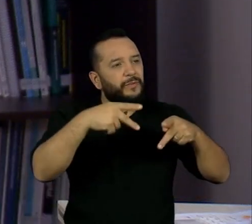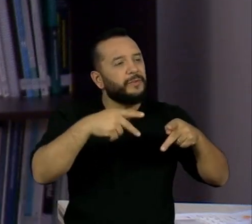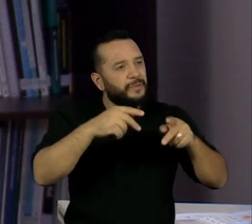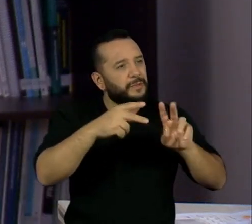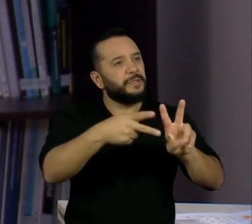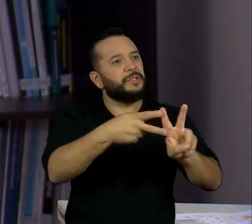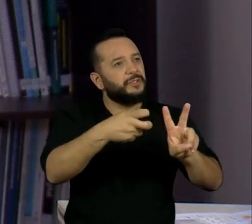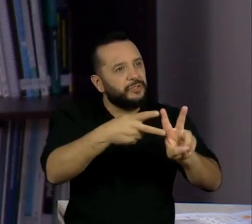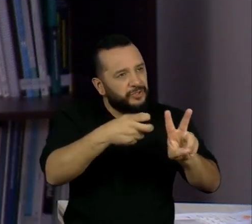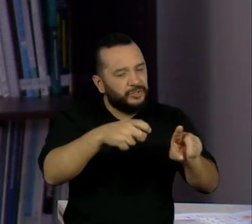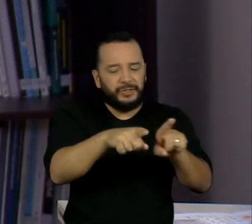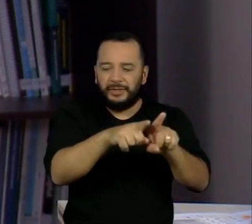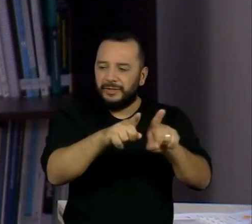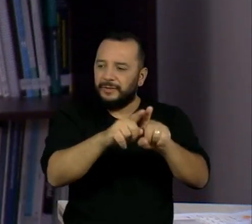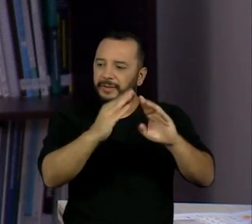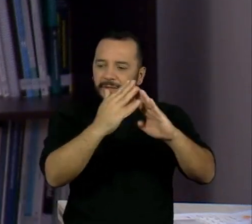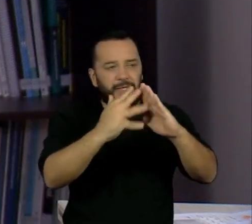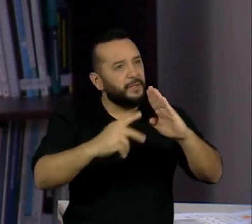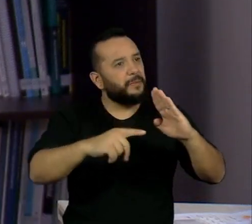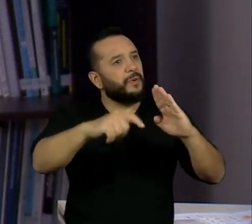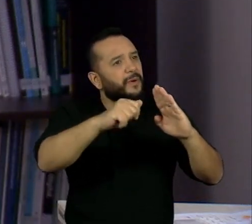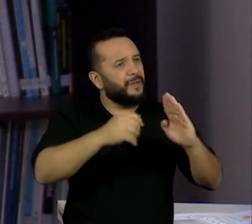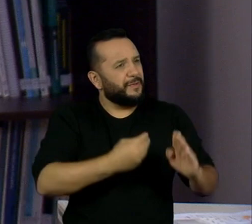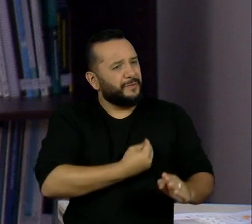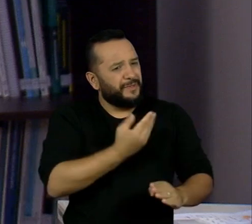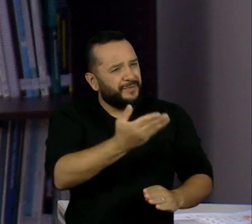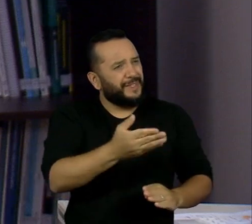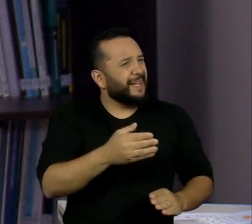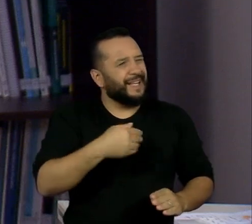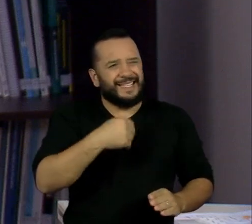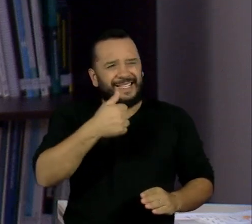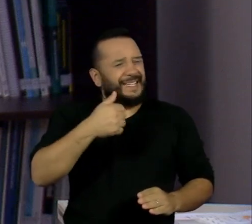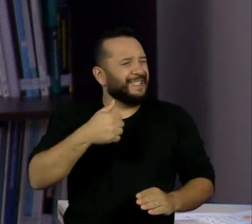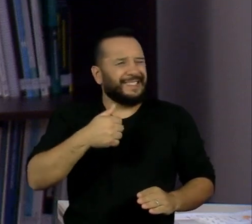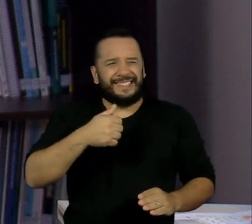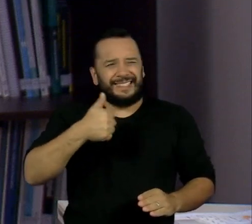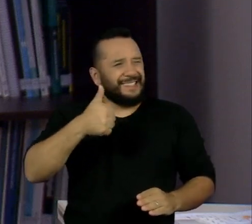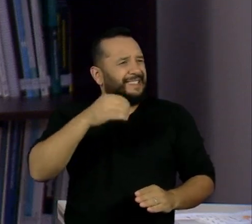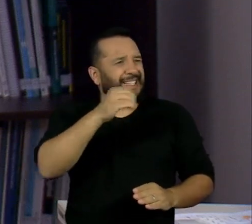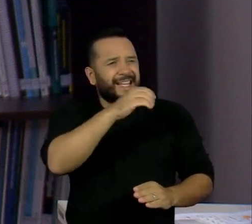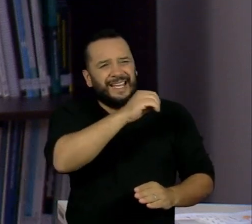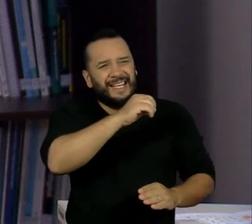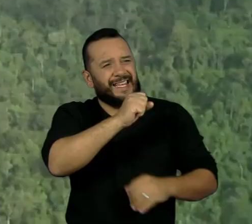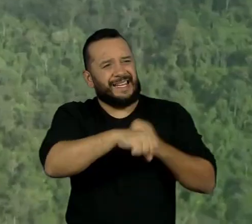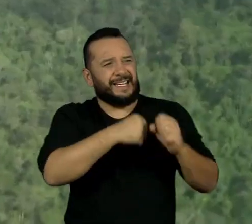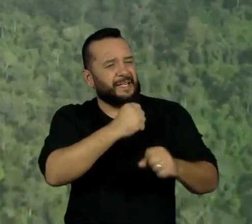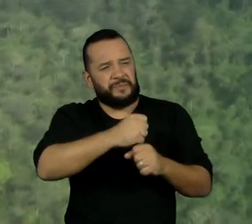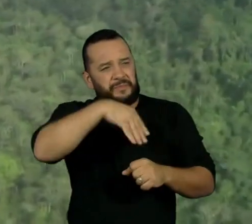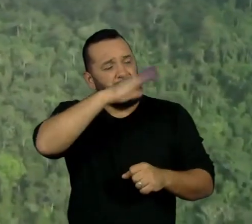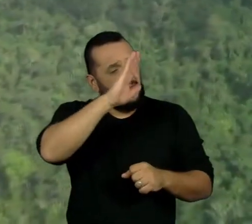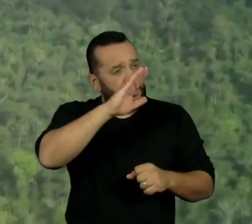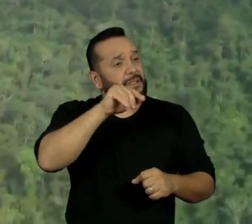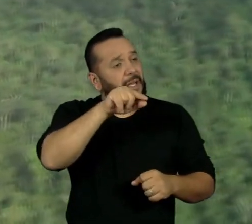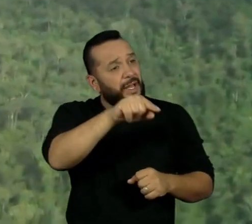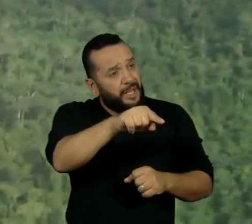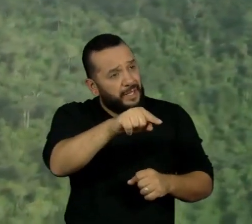comunidades locais há centenas de anos, junto com a ciência, a nossa ciência.